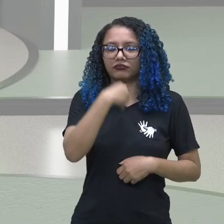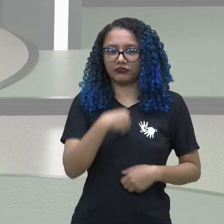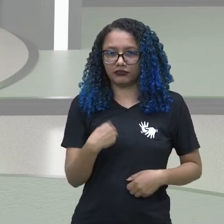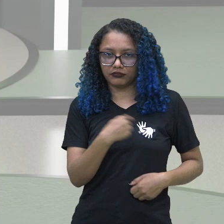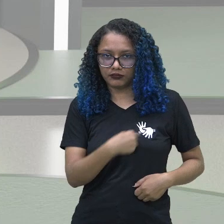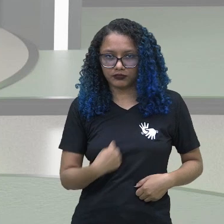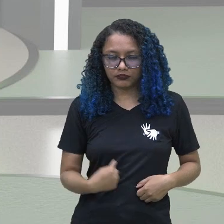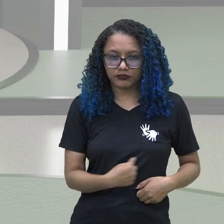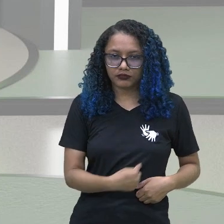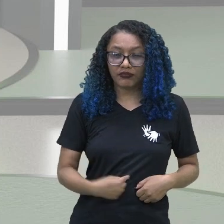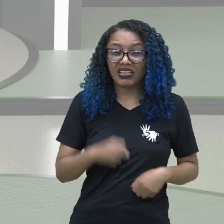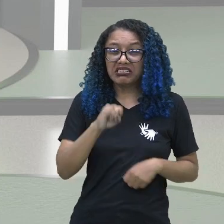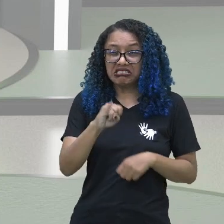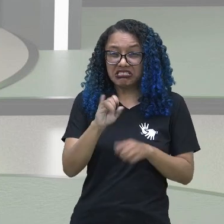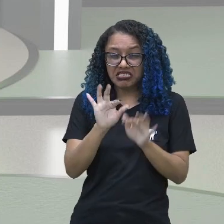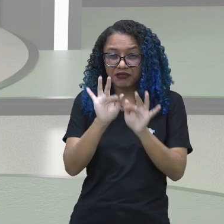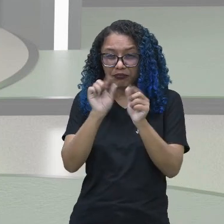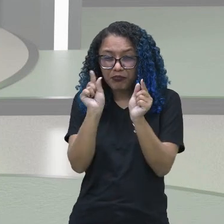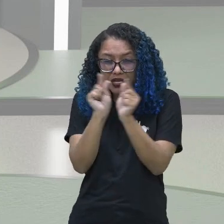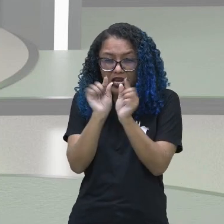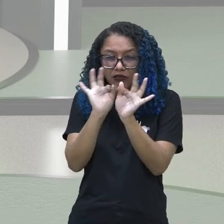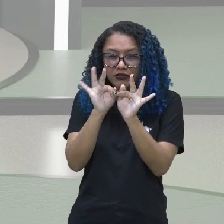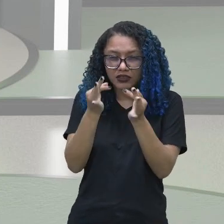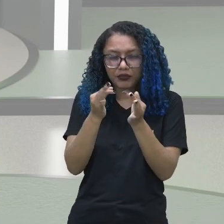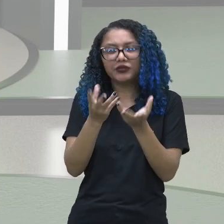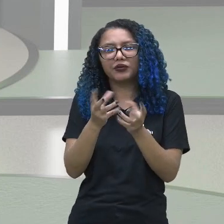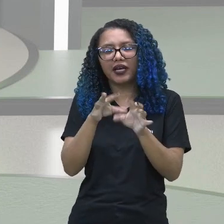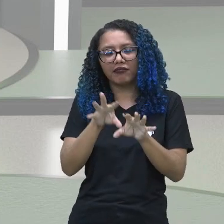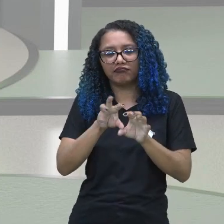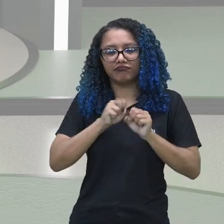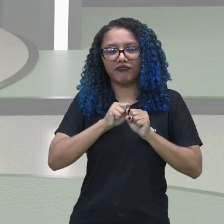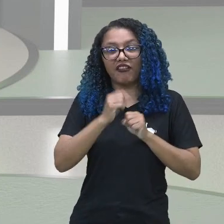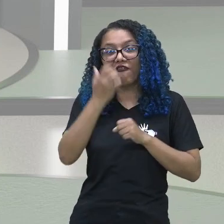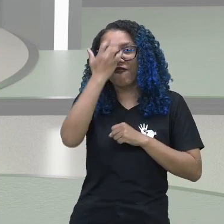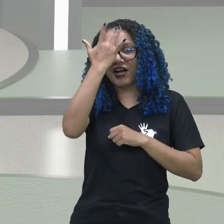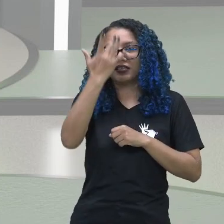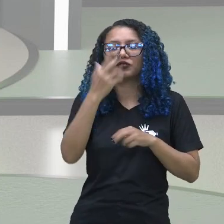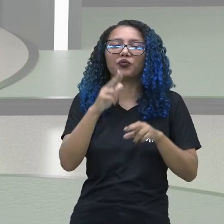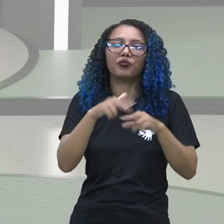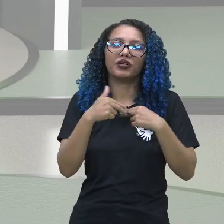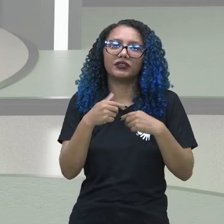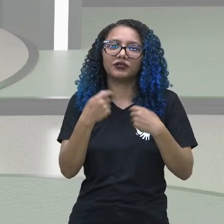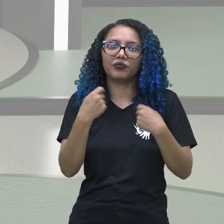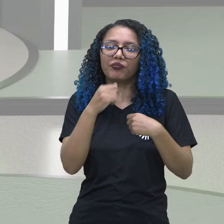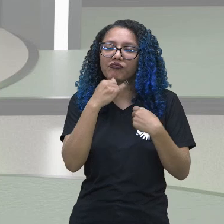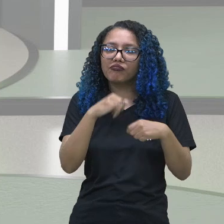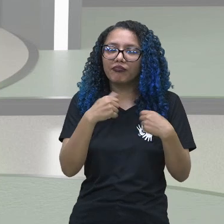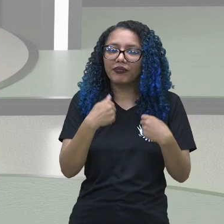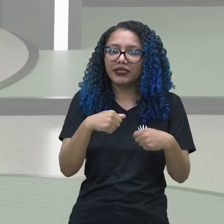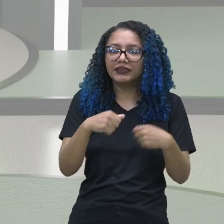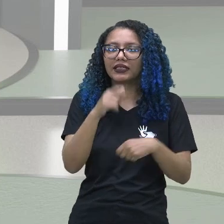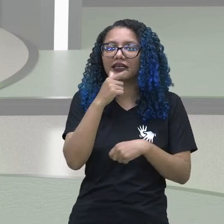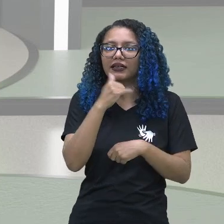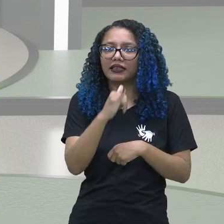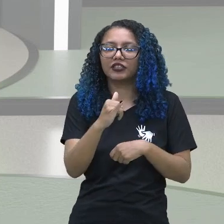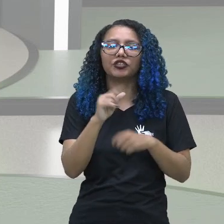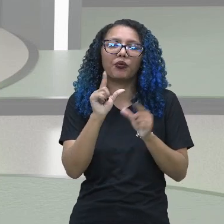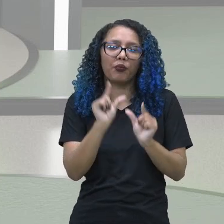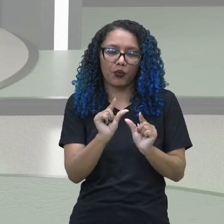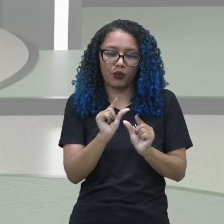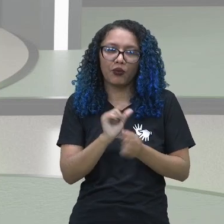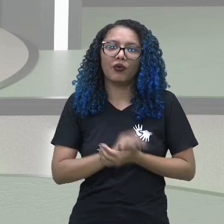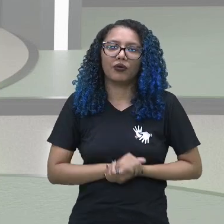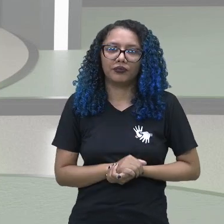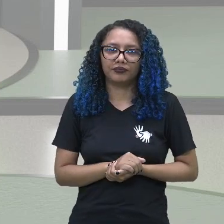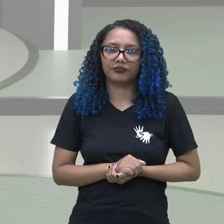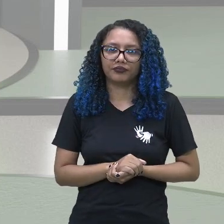ser absorvido pelo corpo, por isso que requer menos energia para quebrar, e é por isso que nós temos uma classificação